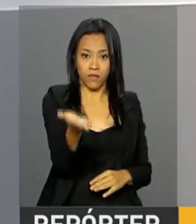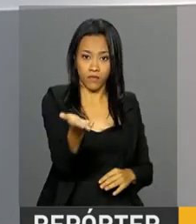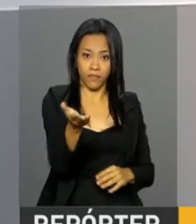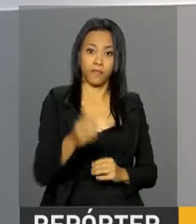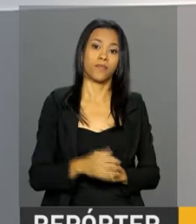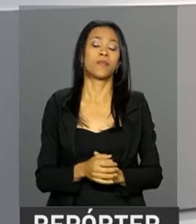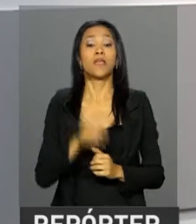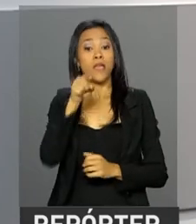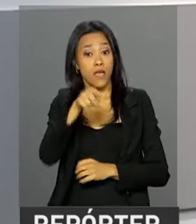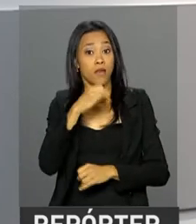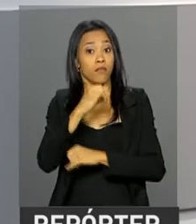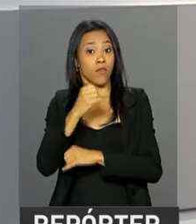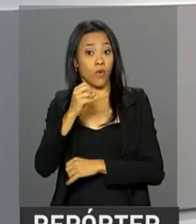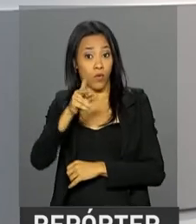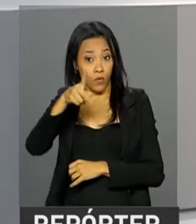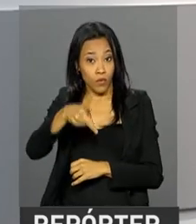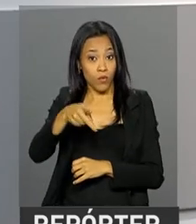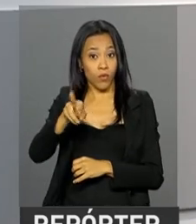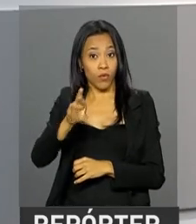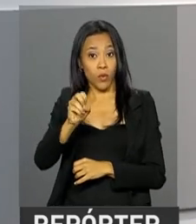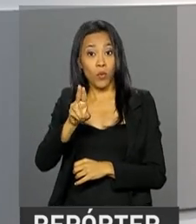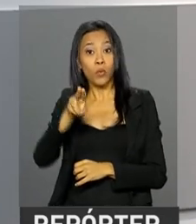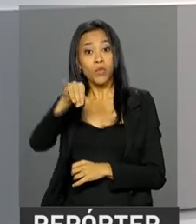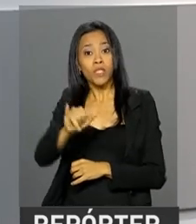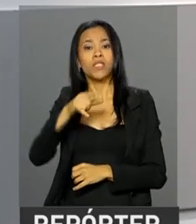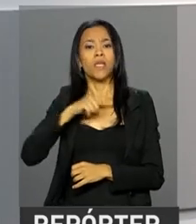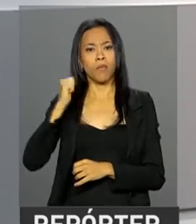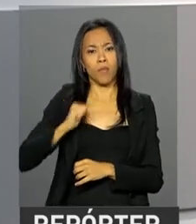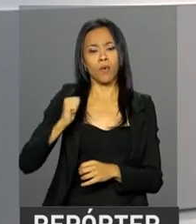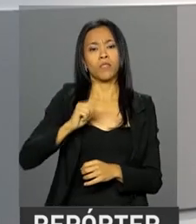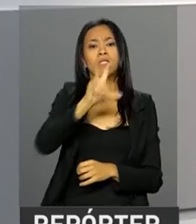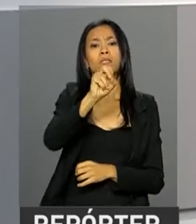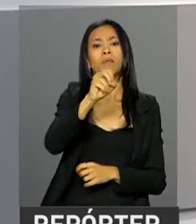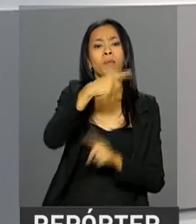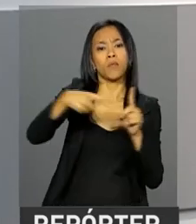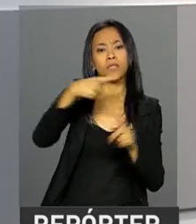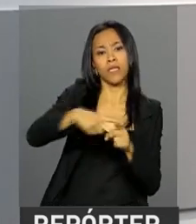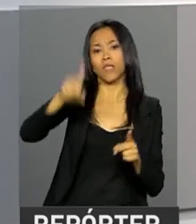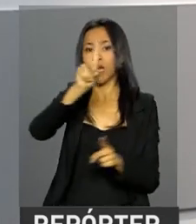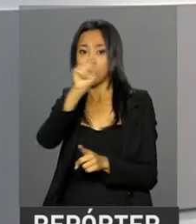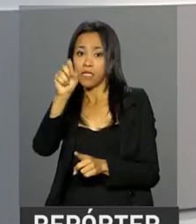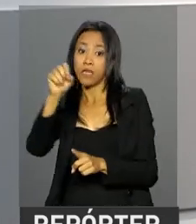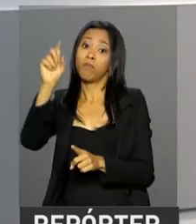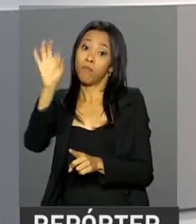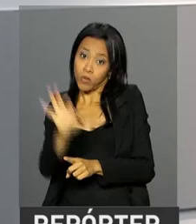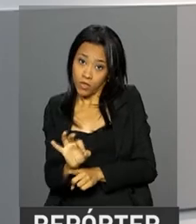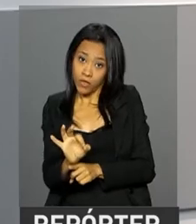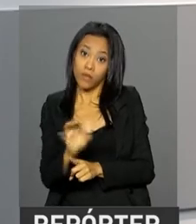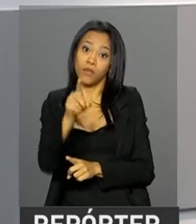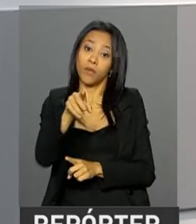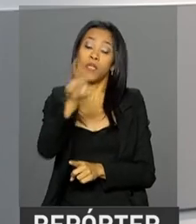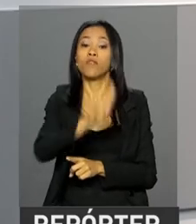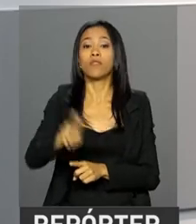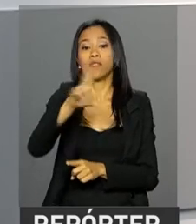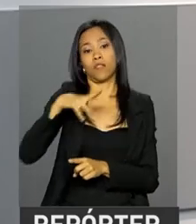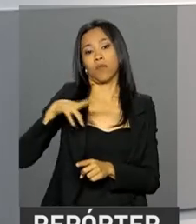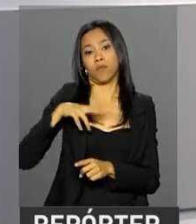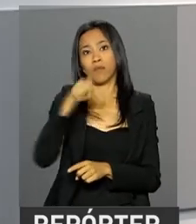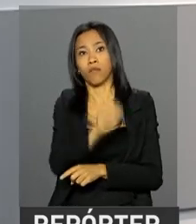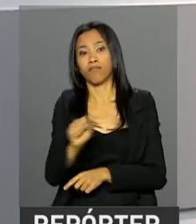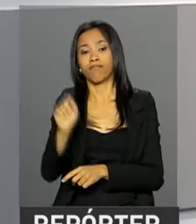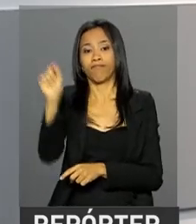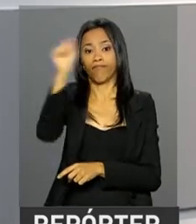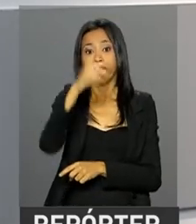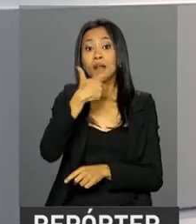prouniportal.mec.gov.br. O ProUni oferece bolsas de estudo integrais e parciais em instituições privadas de educação superior para quem